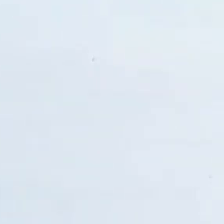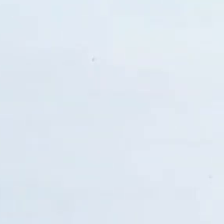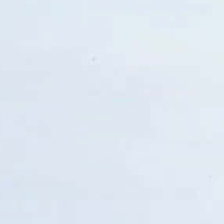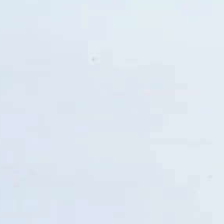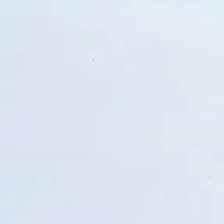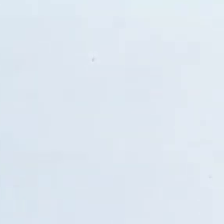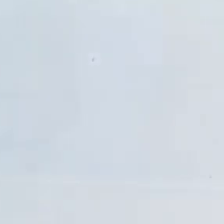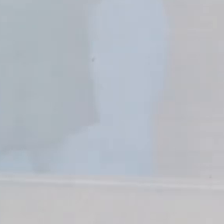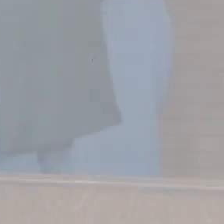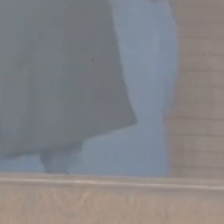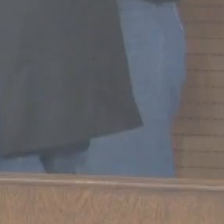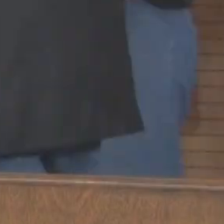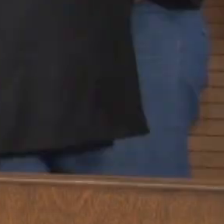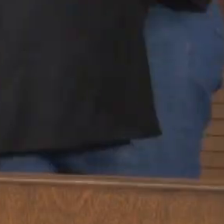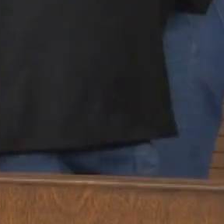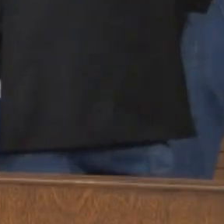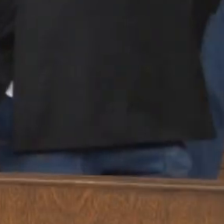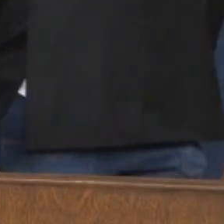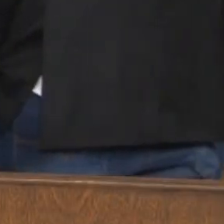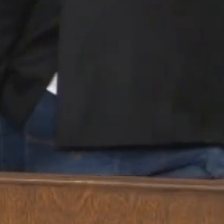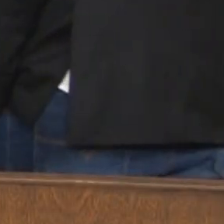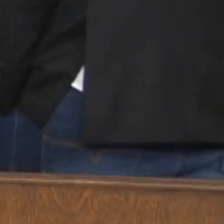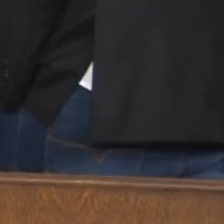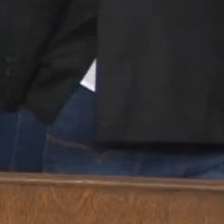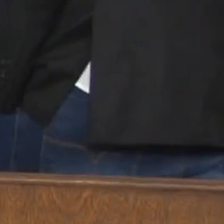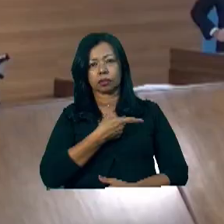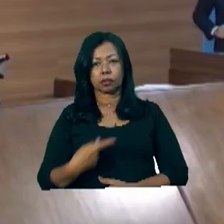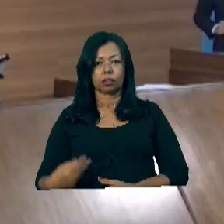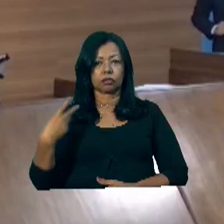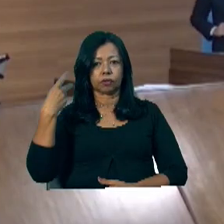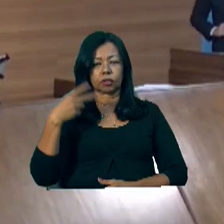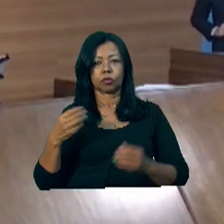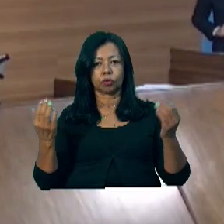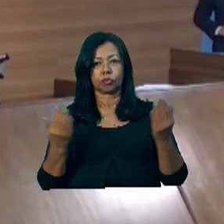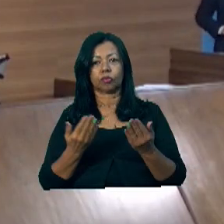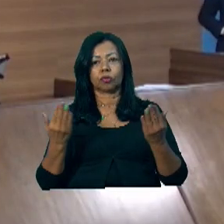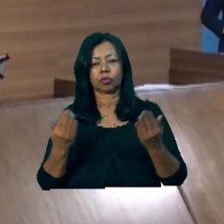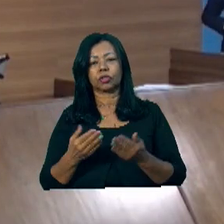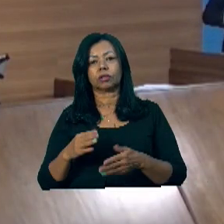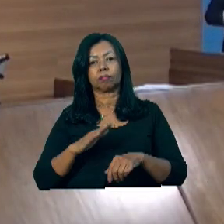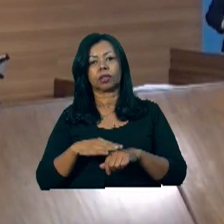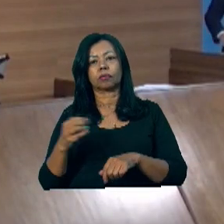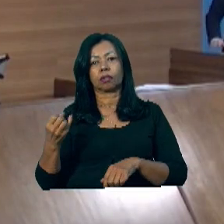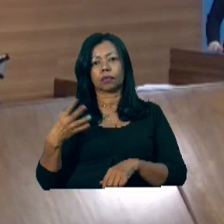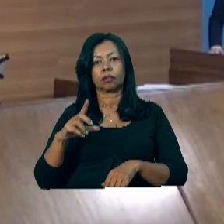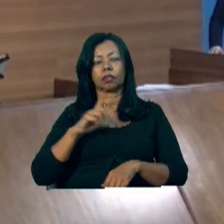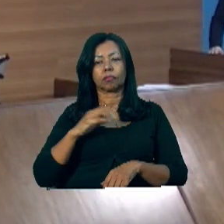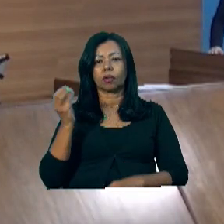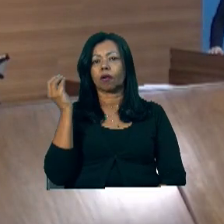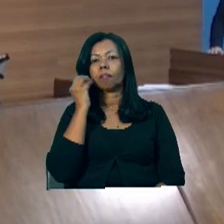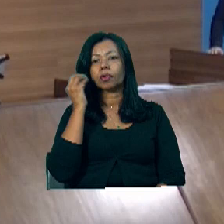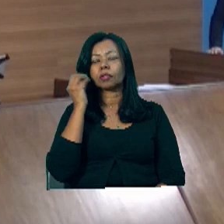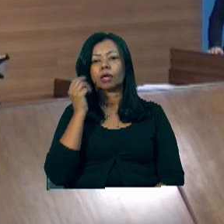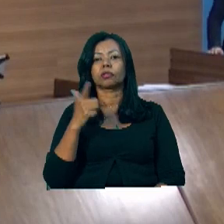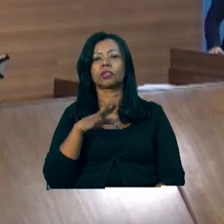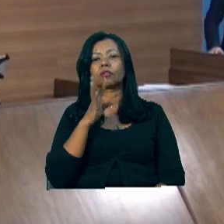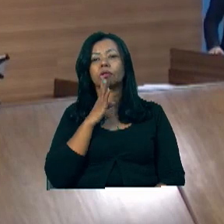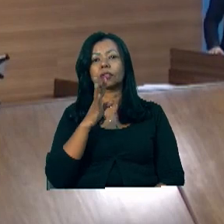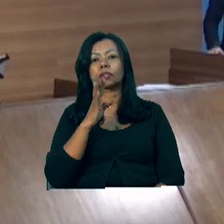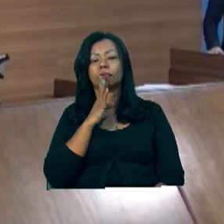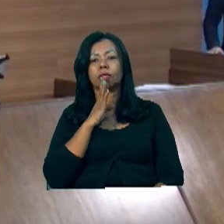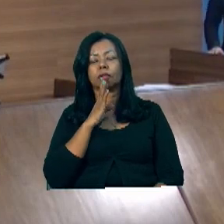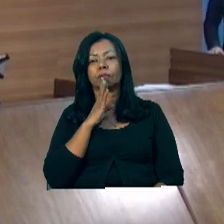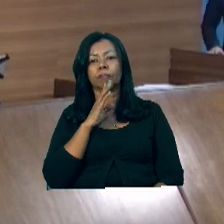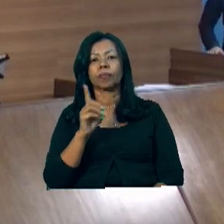reconhecimento e dedicação A patinação artística hoje mais uma vez temos uma grande oportunidade de reconhecimento